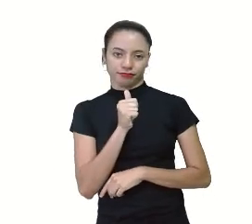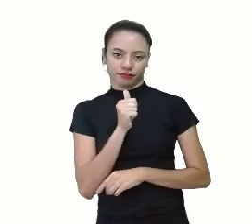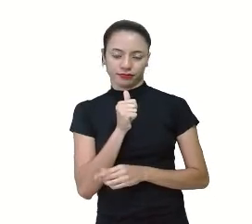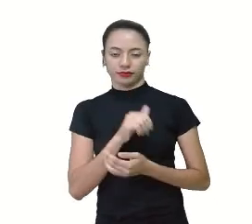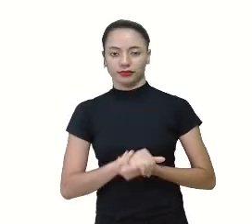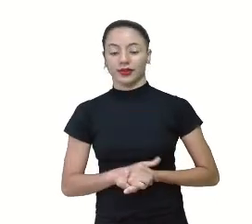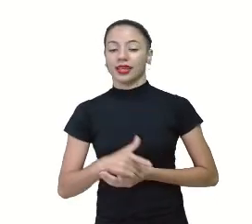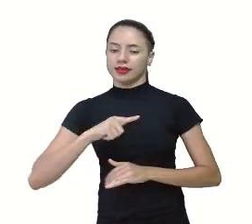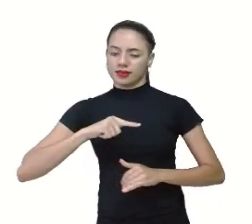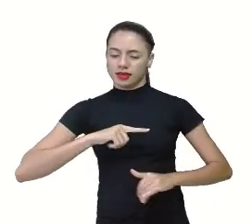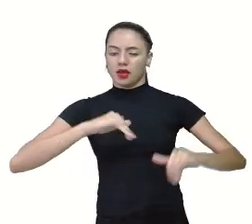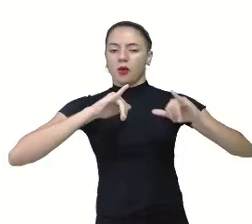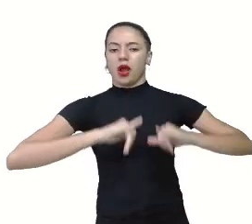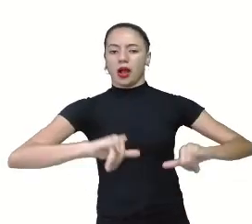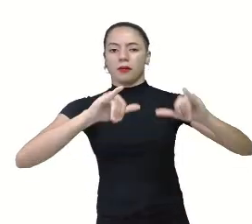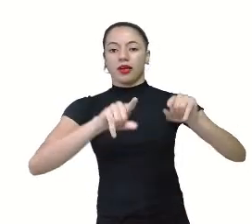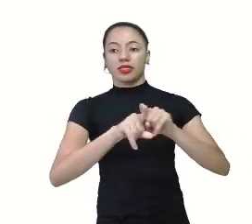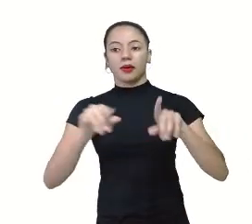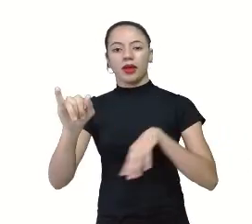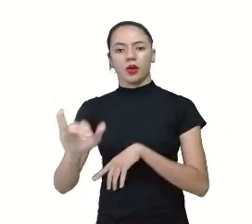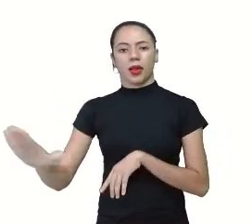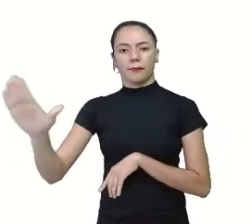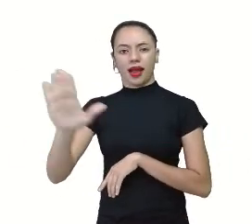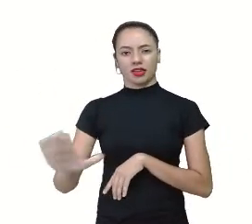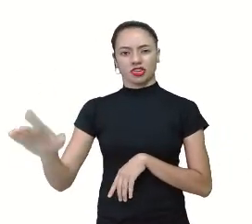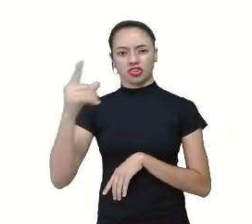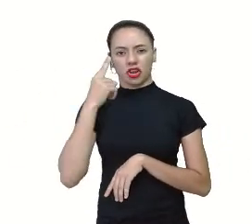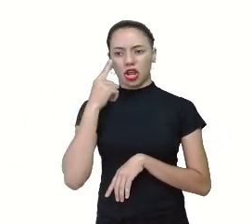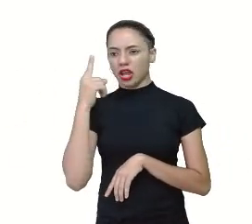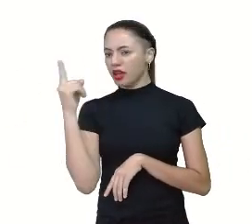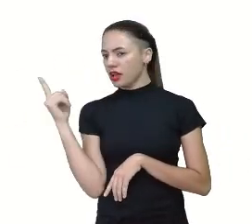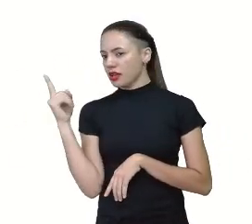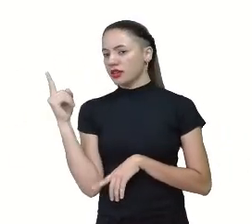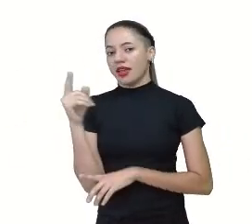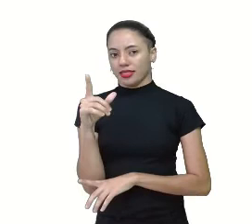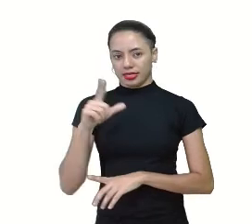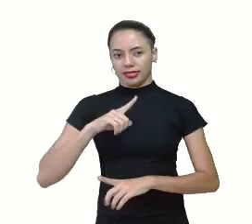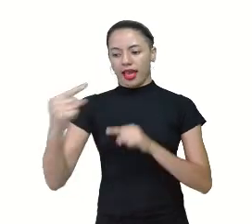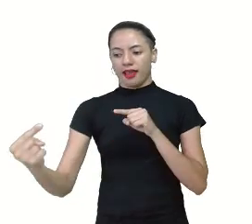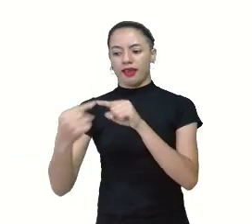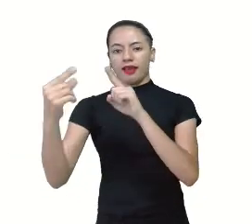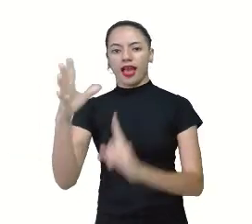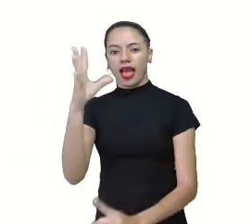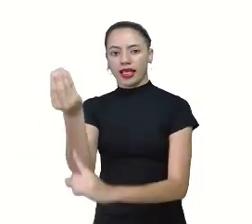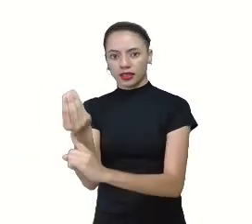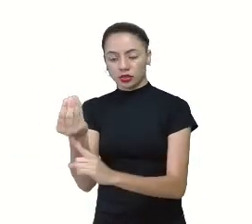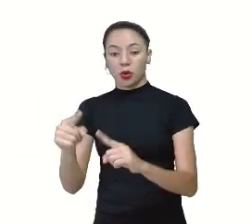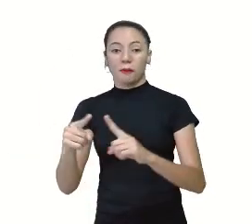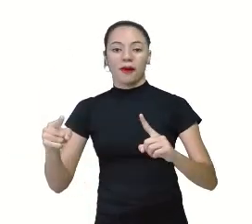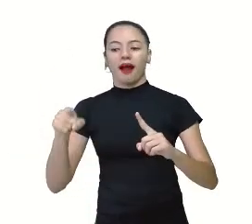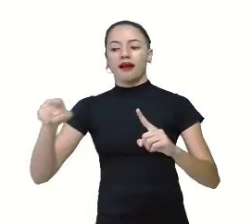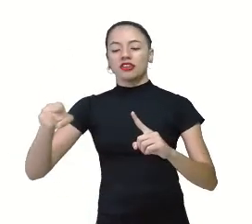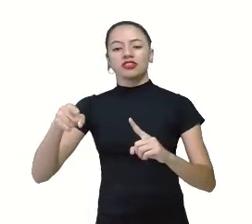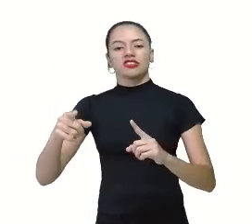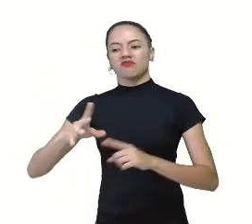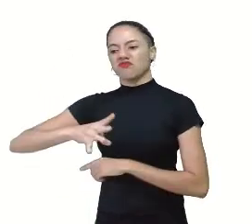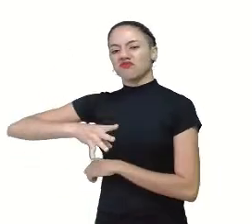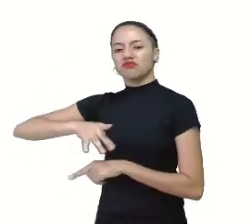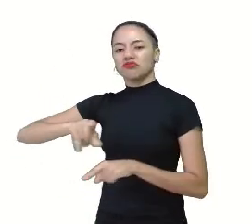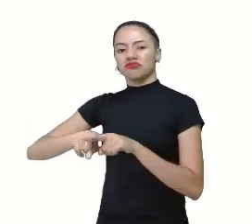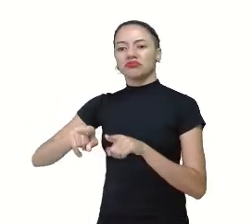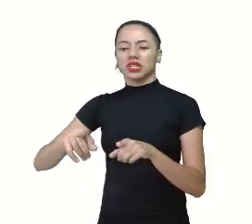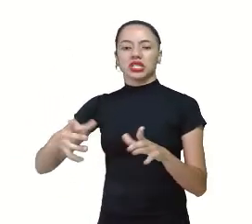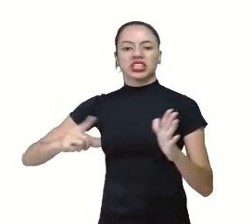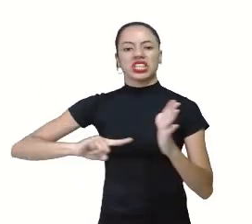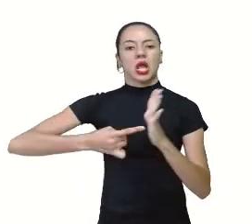uma campanha, até uma fotografia que tem um tom artístico, mais de denúncia, tá? Que está escrito aí no braço